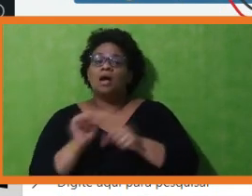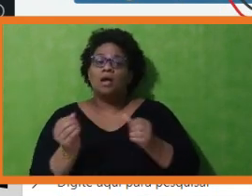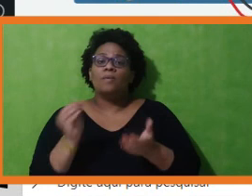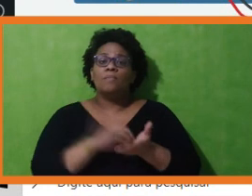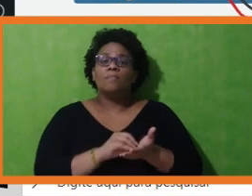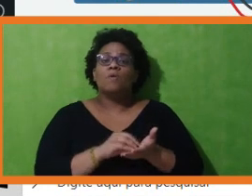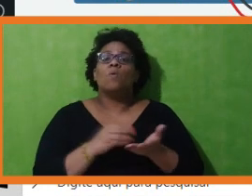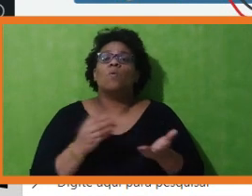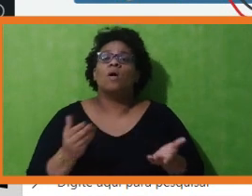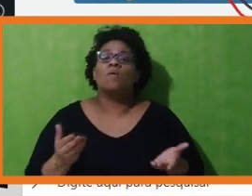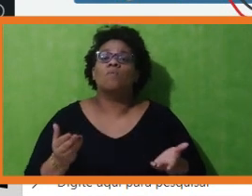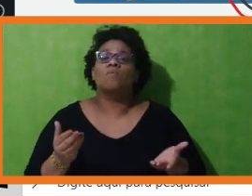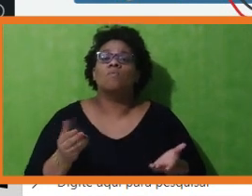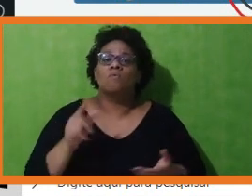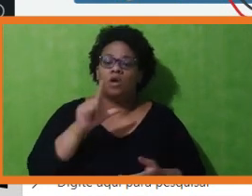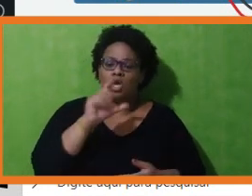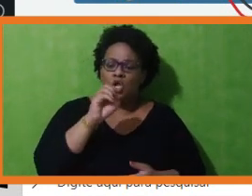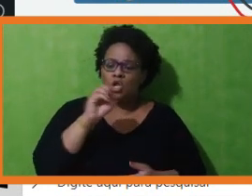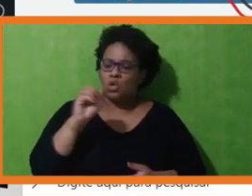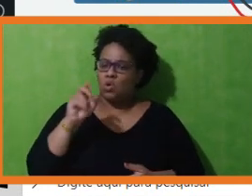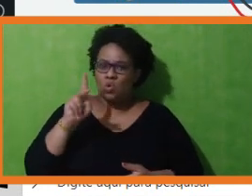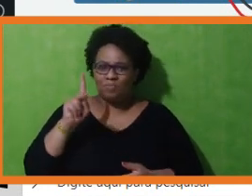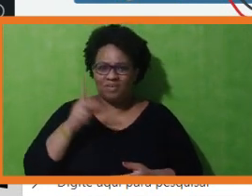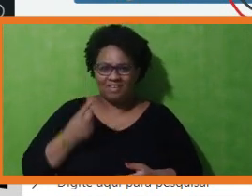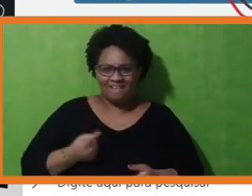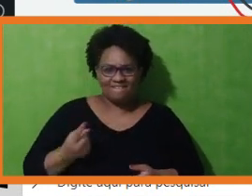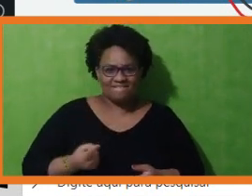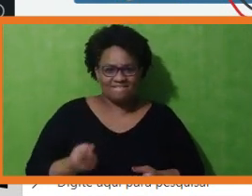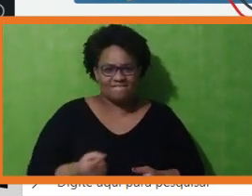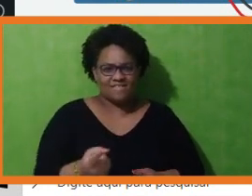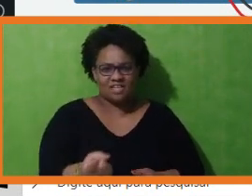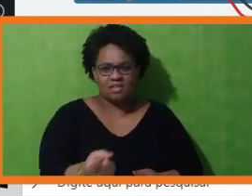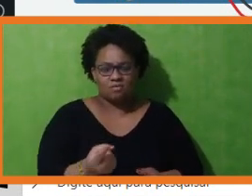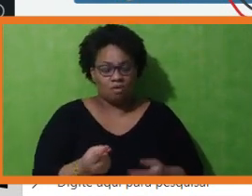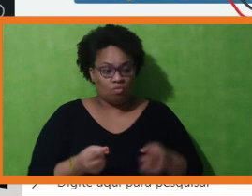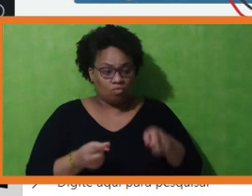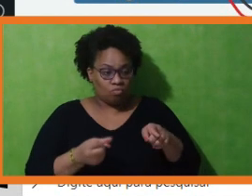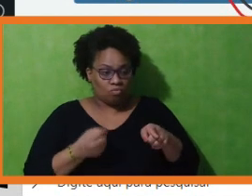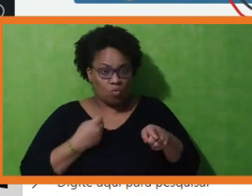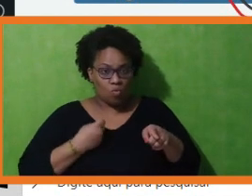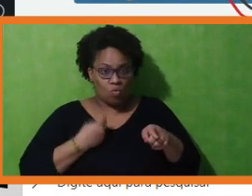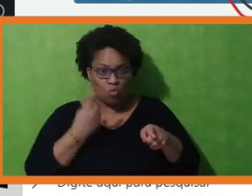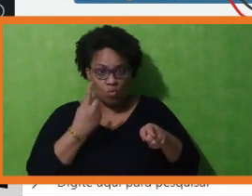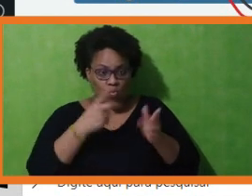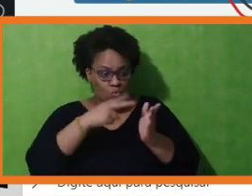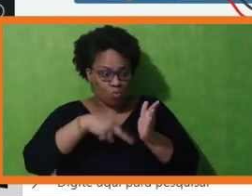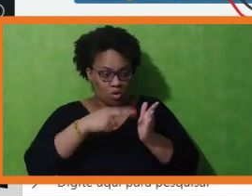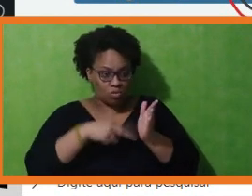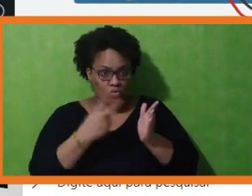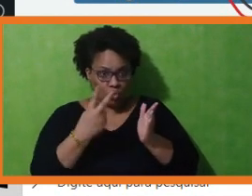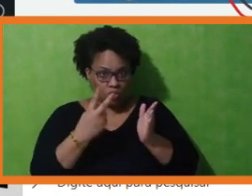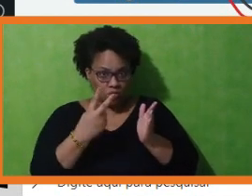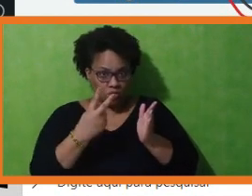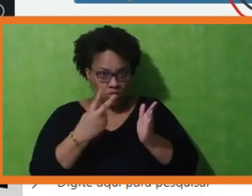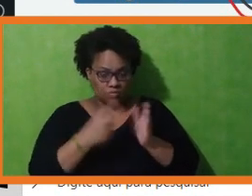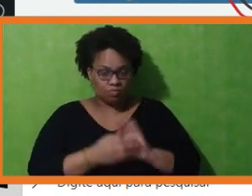seguinte. Ao invés de ser um loop infinito, eu quero que leitura botão 1...